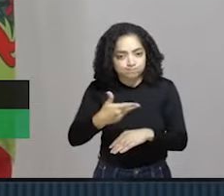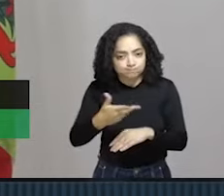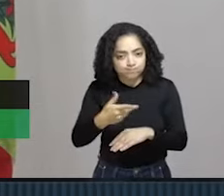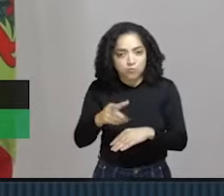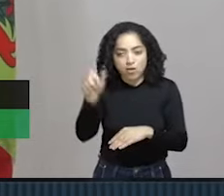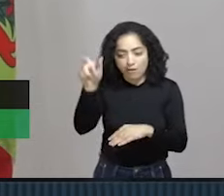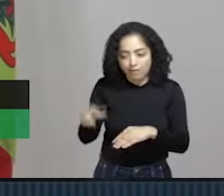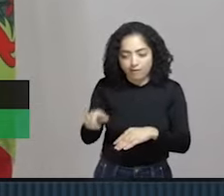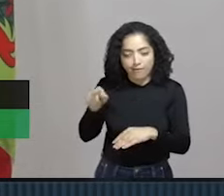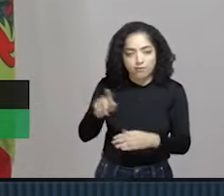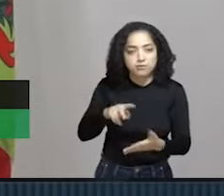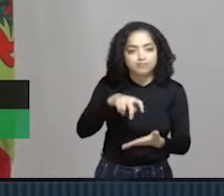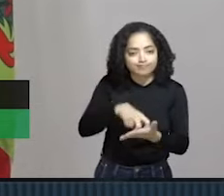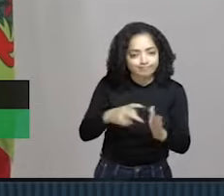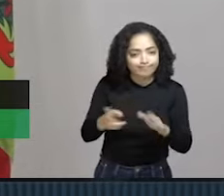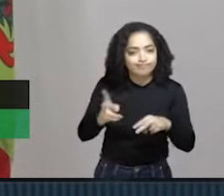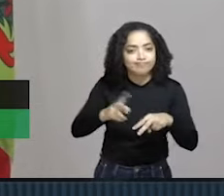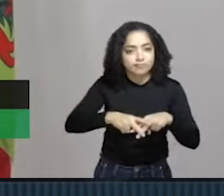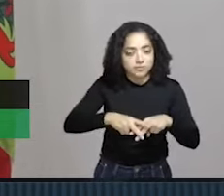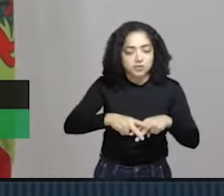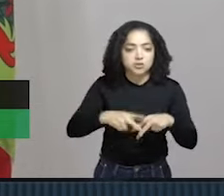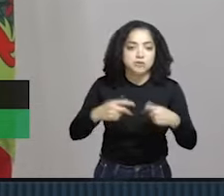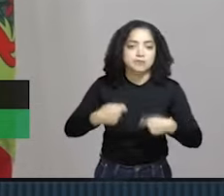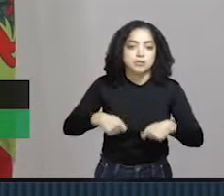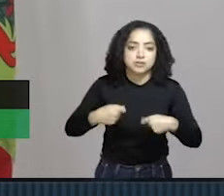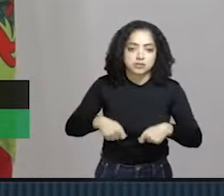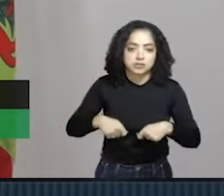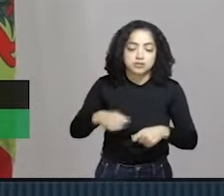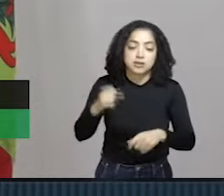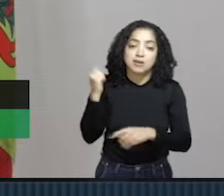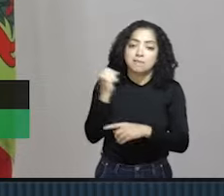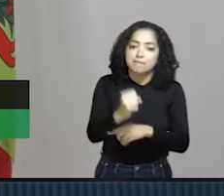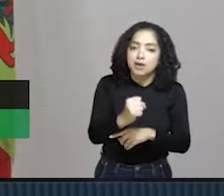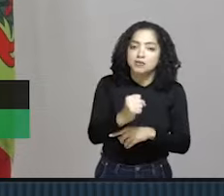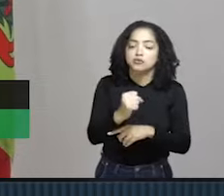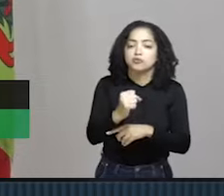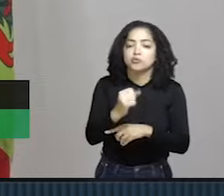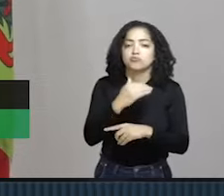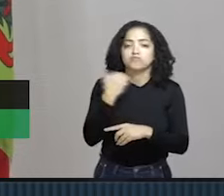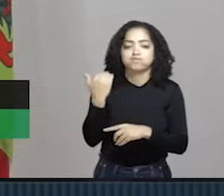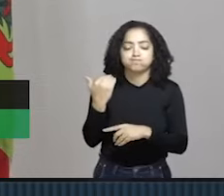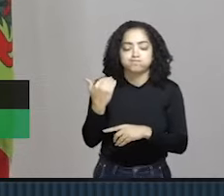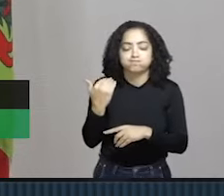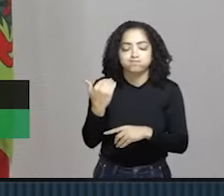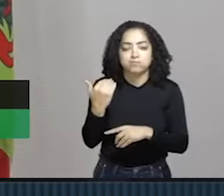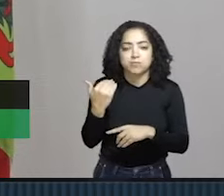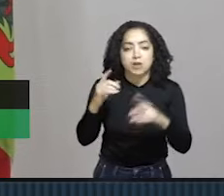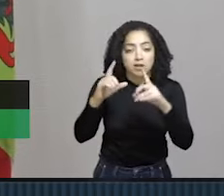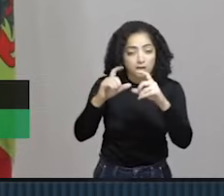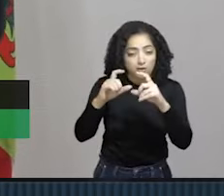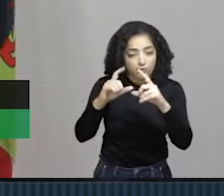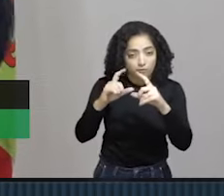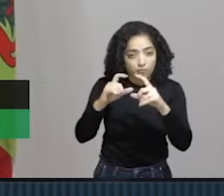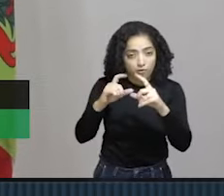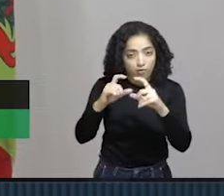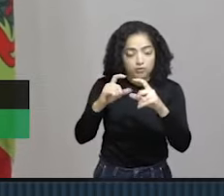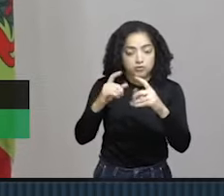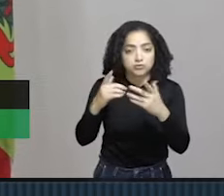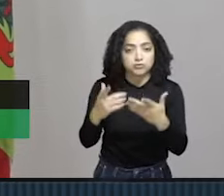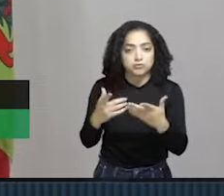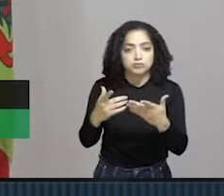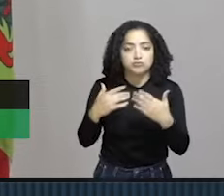monstro na cadeia. Ele ceifou uma vida de uma menina e a foto dela está de uma beca